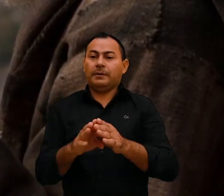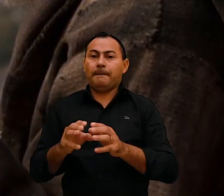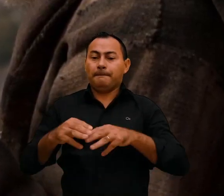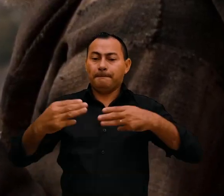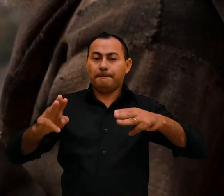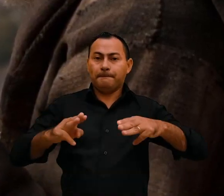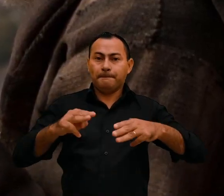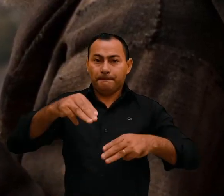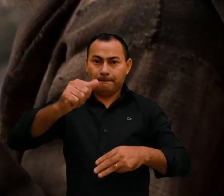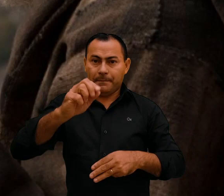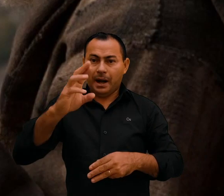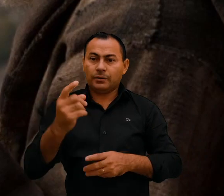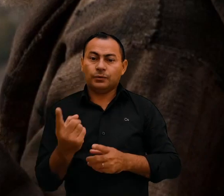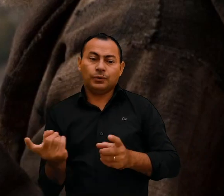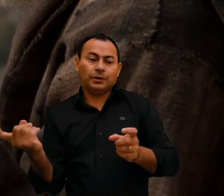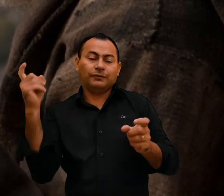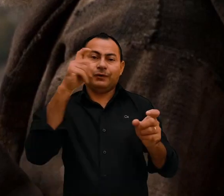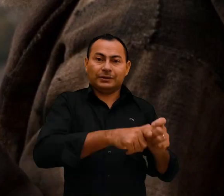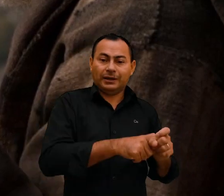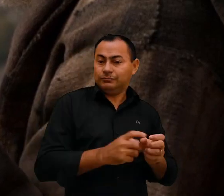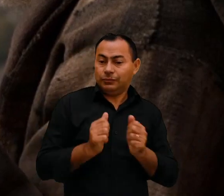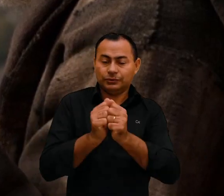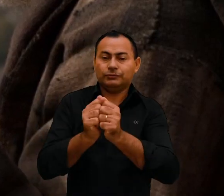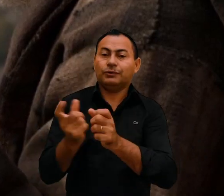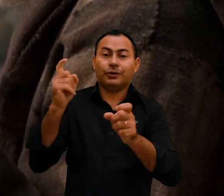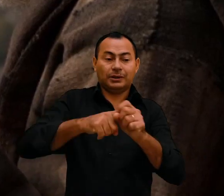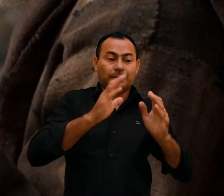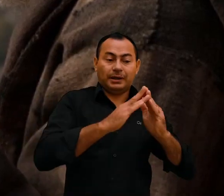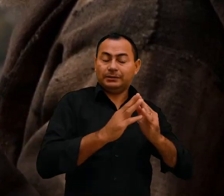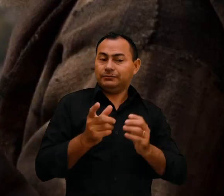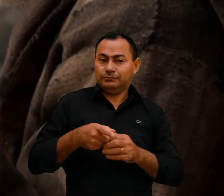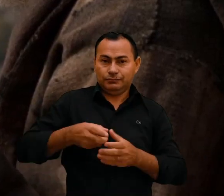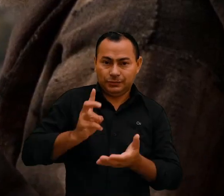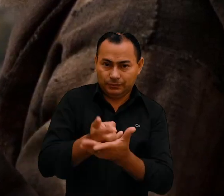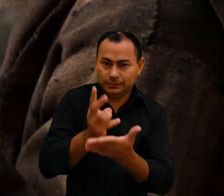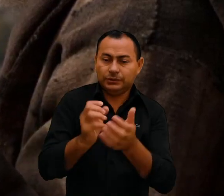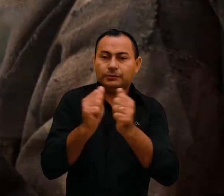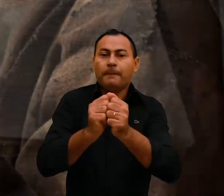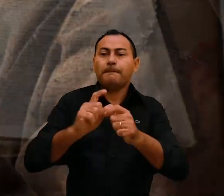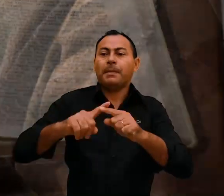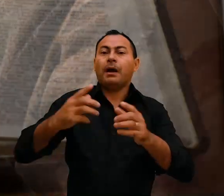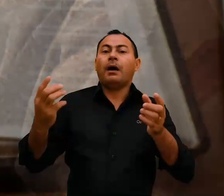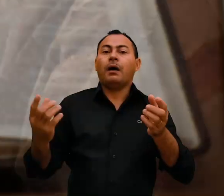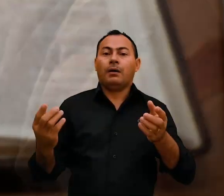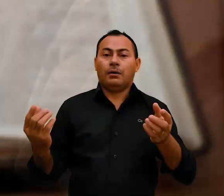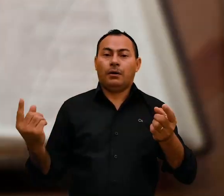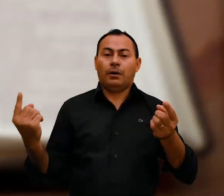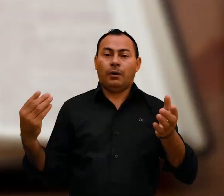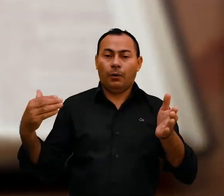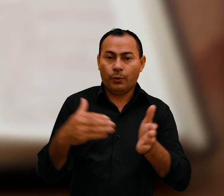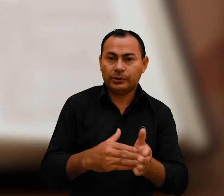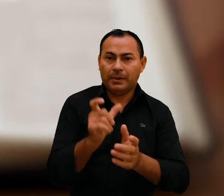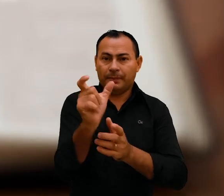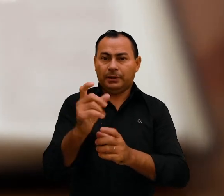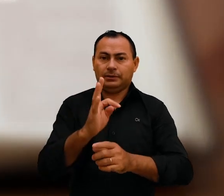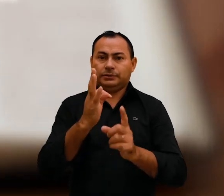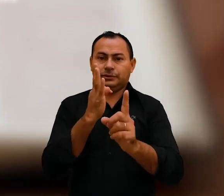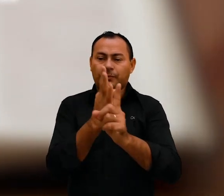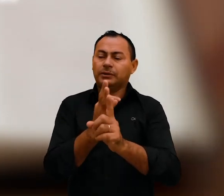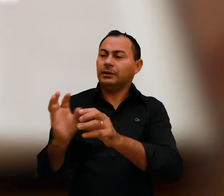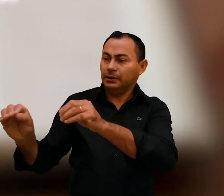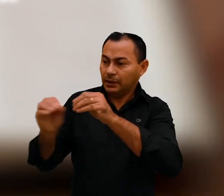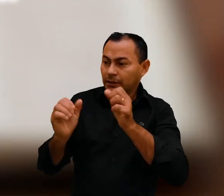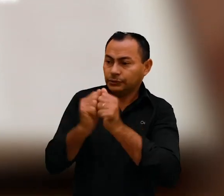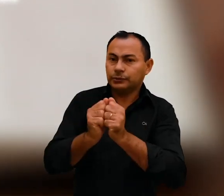João Marcos resolveu dar meia-volta E retornar para casa mas suas últimas palavras para Timóteo